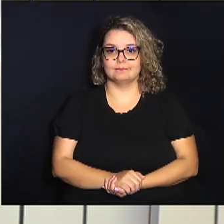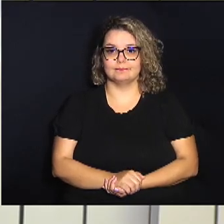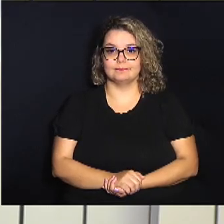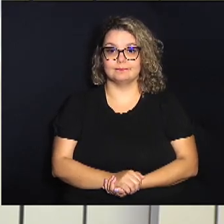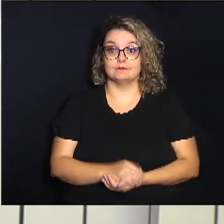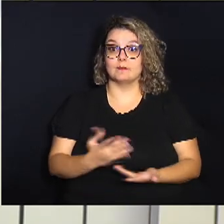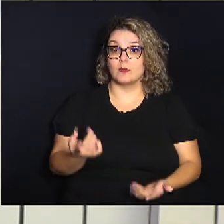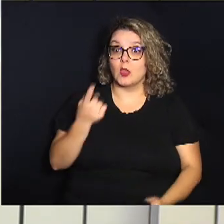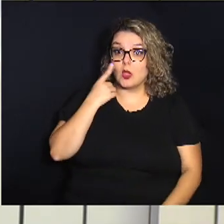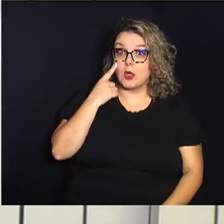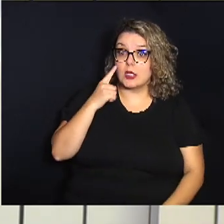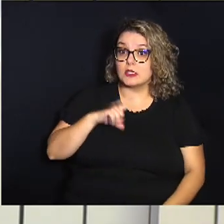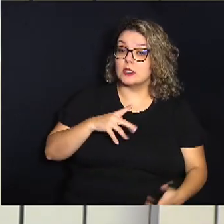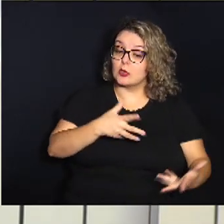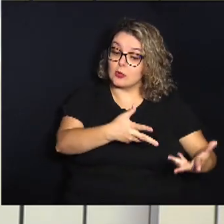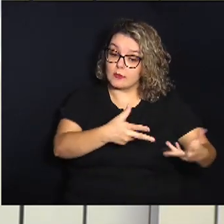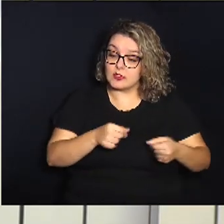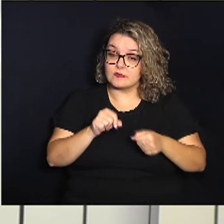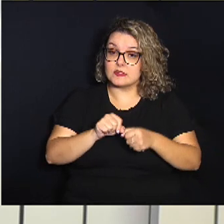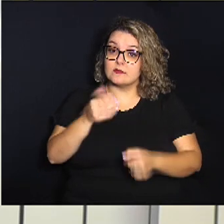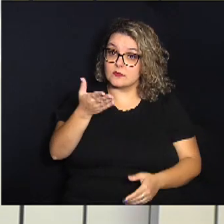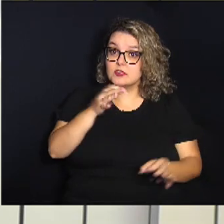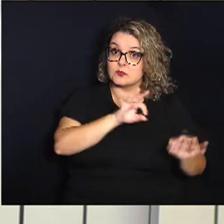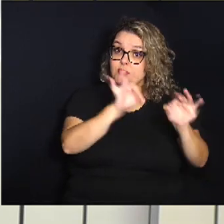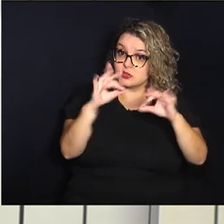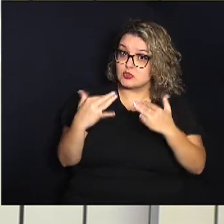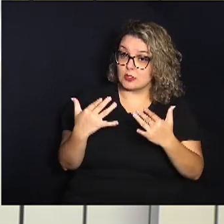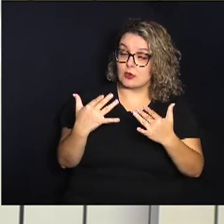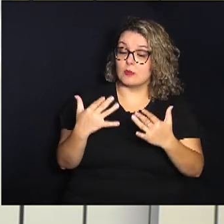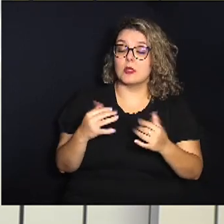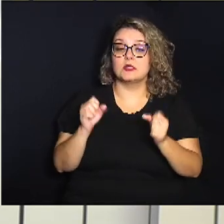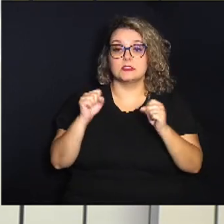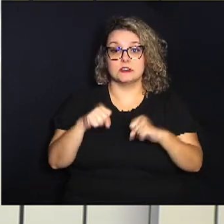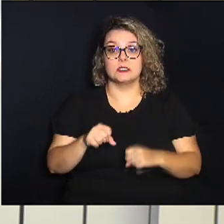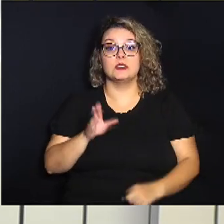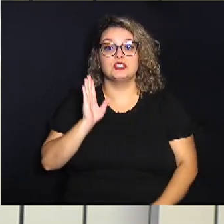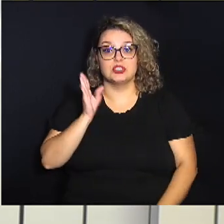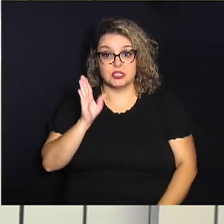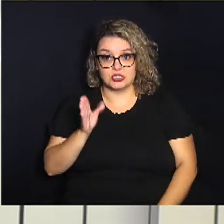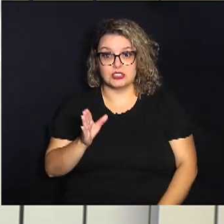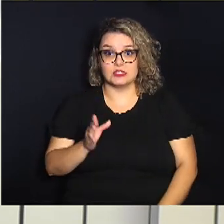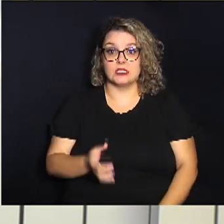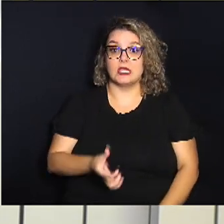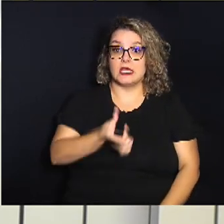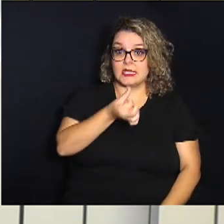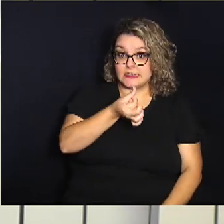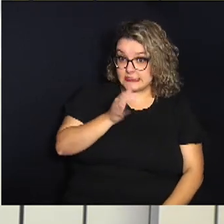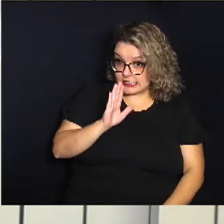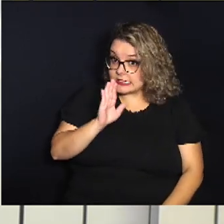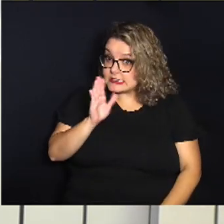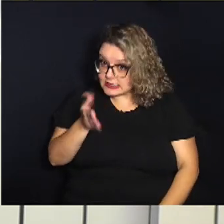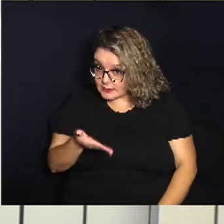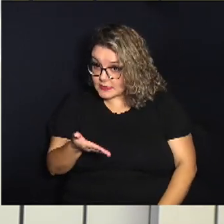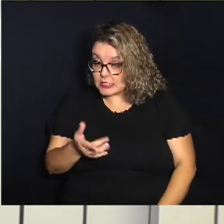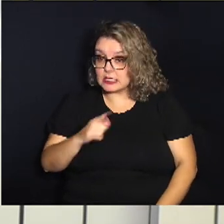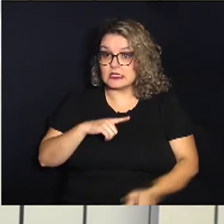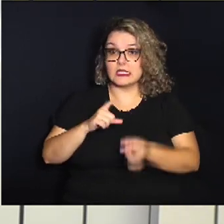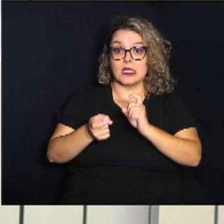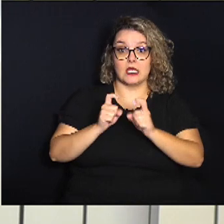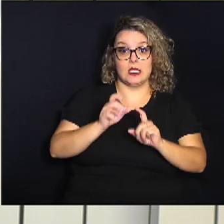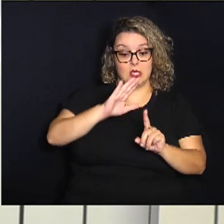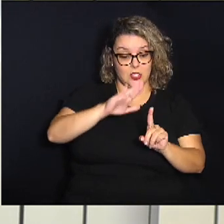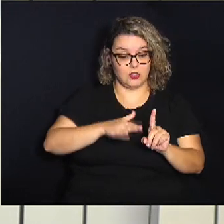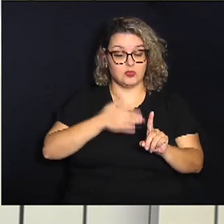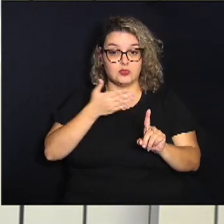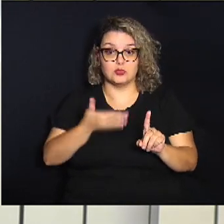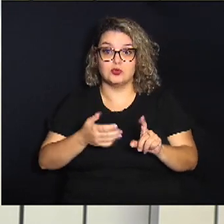E olha só, eu tenho convites a fazer a você que está nos acompanhando, hein? Porque daqui a pouco, às seis e meia da tarde, tem reunião solene,